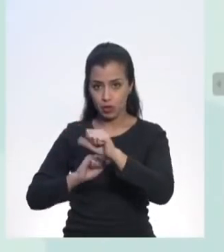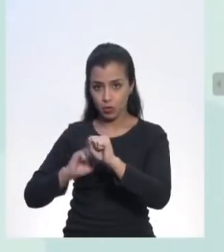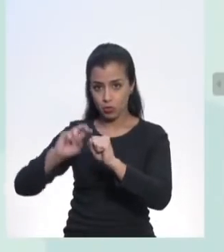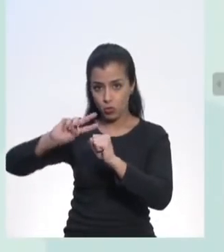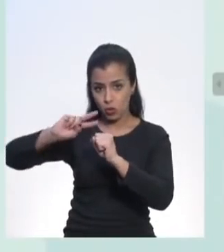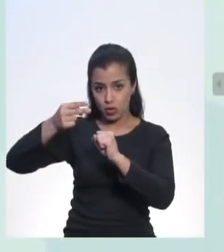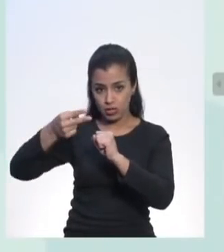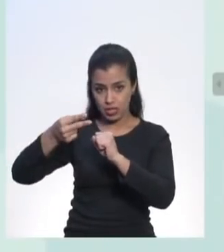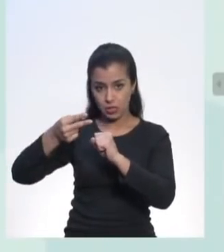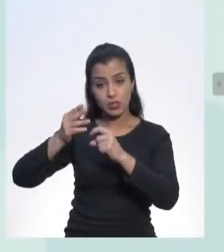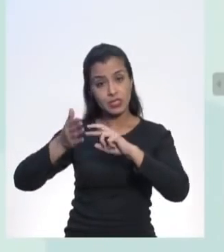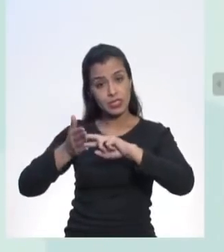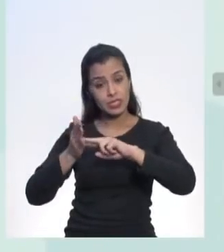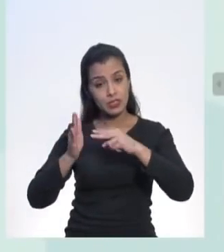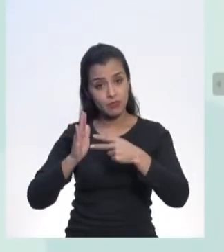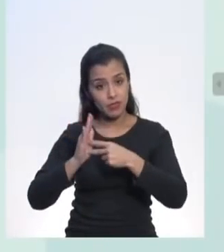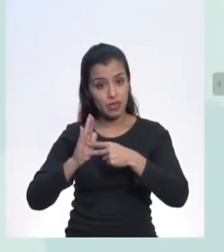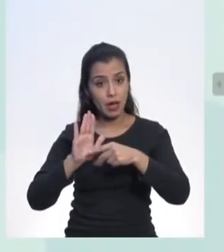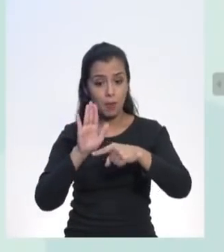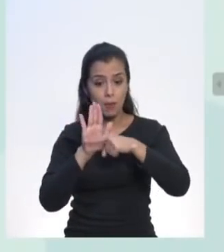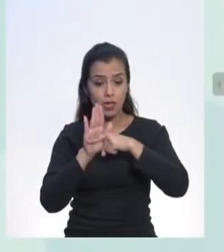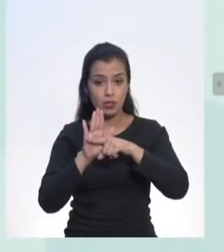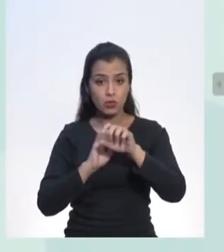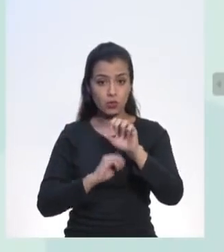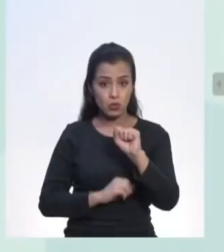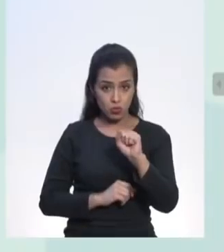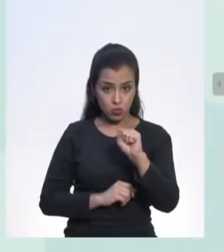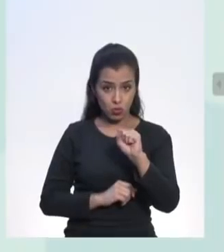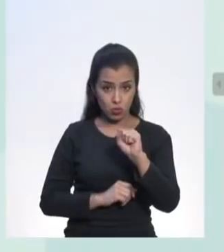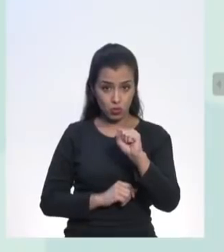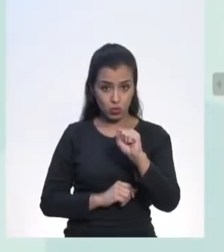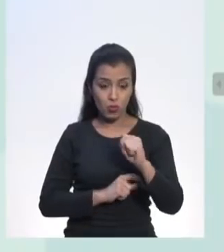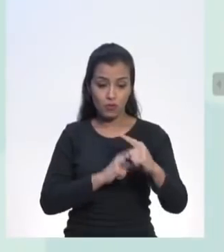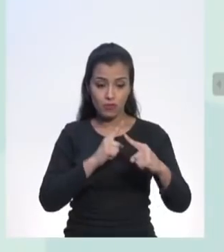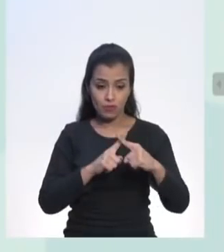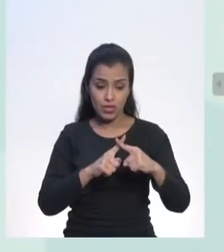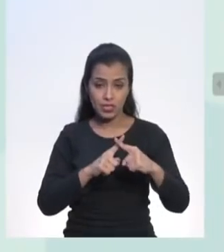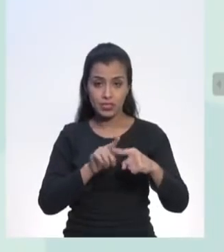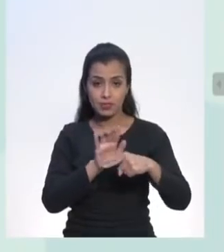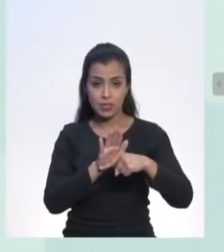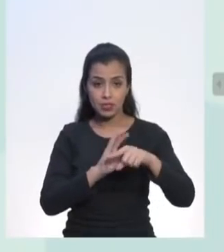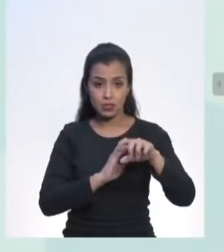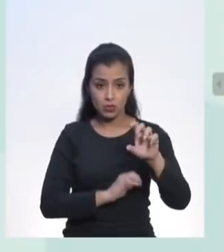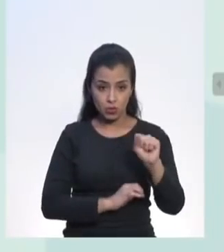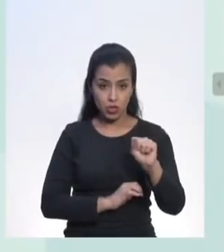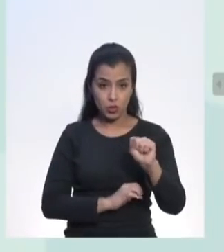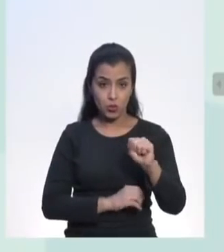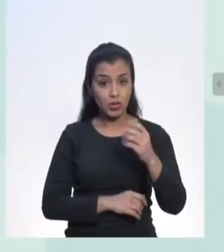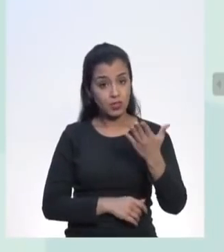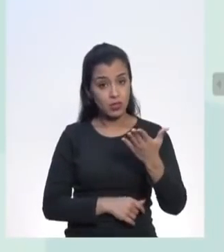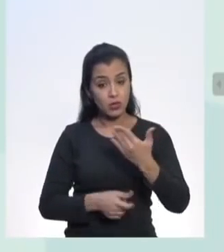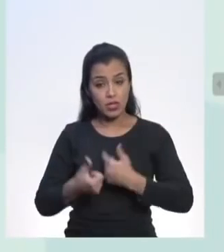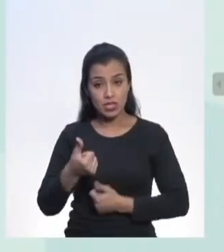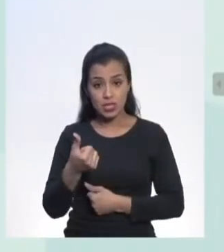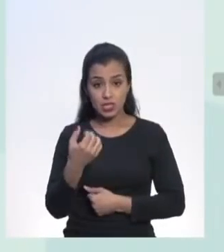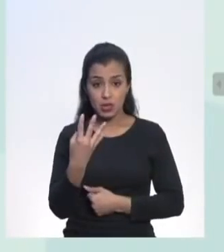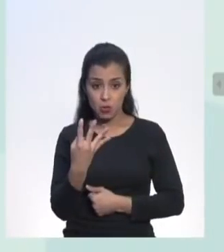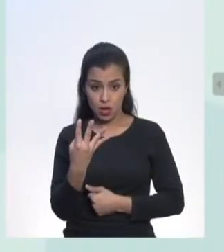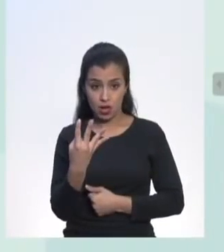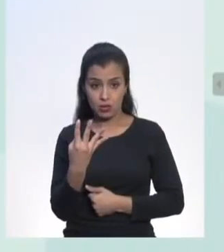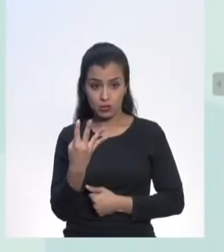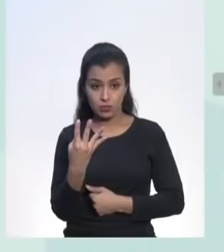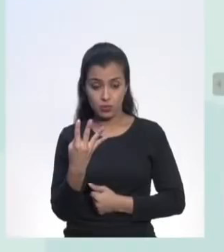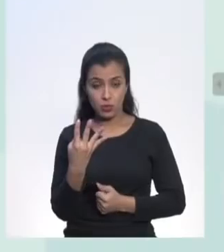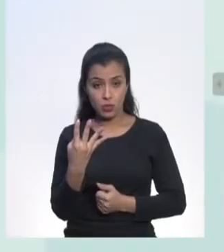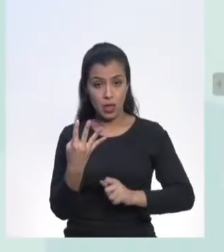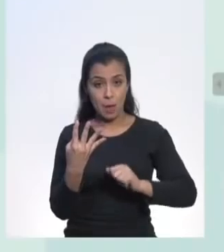8 vezes menos 8. Menos com menos mais, 8 vezes 8, 64. Como 64 é